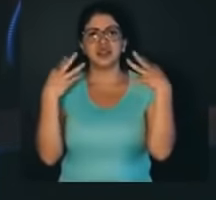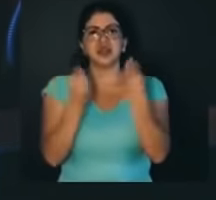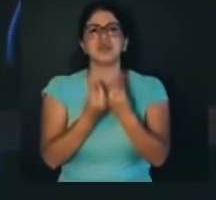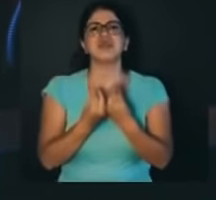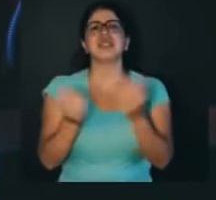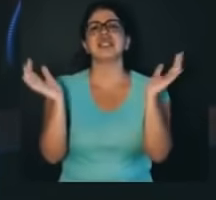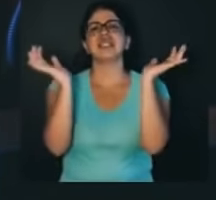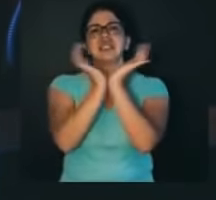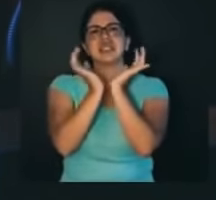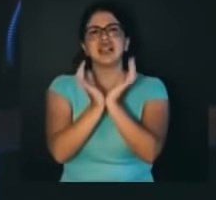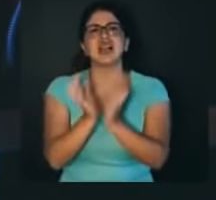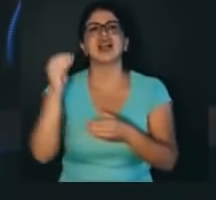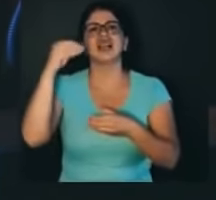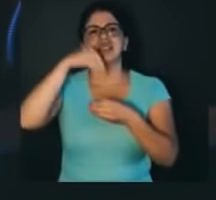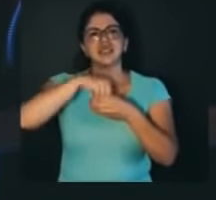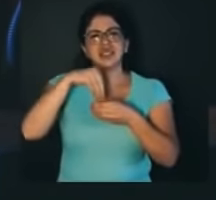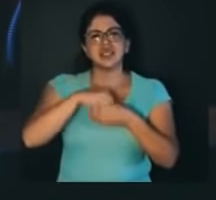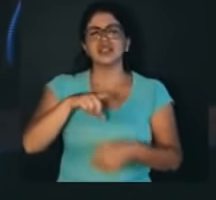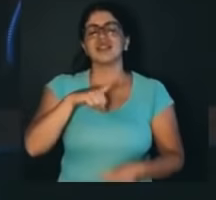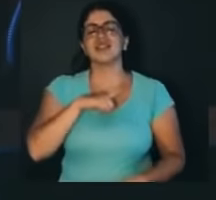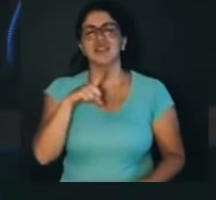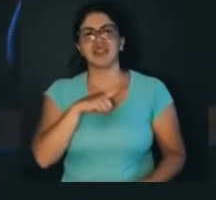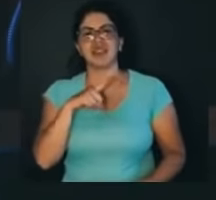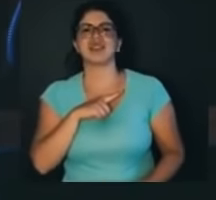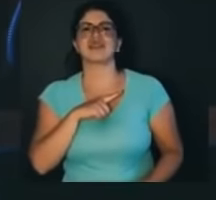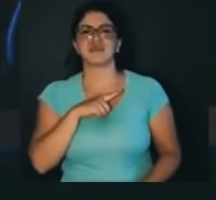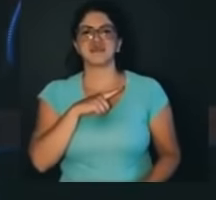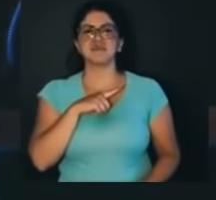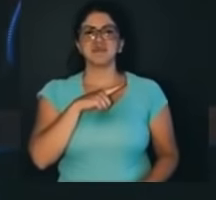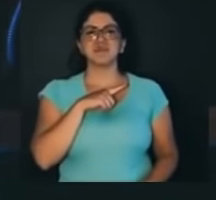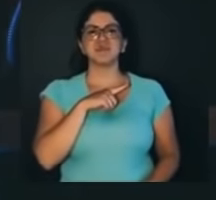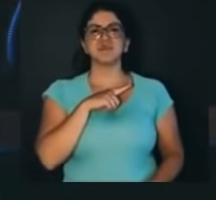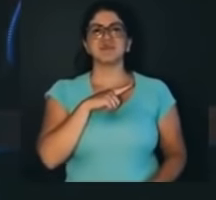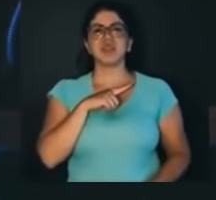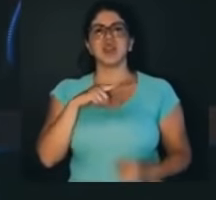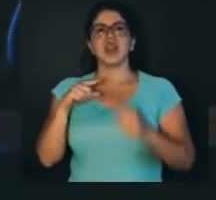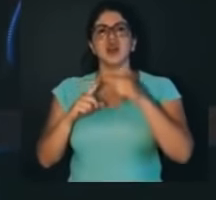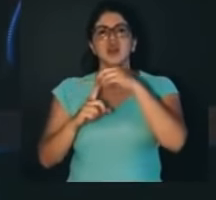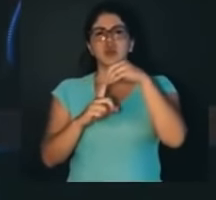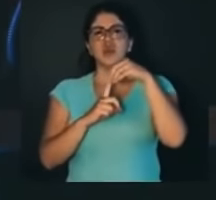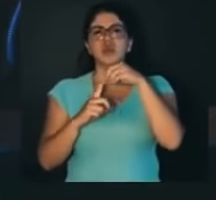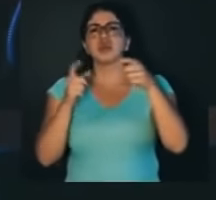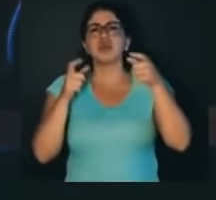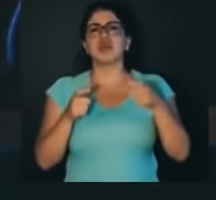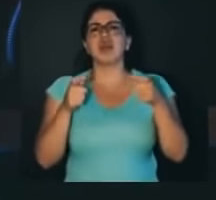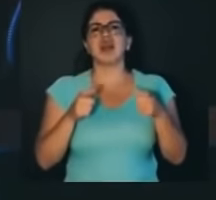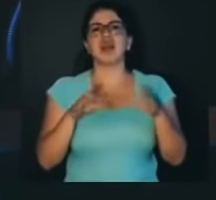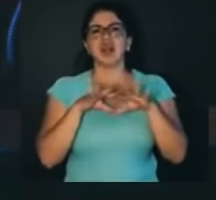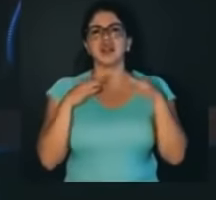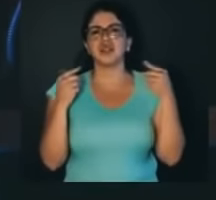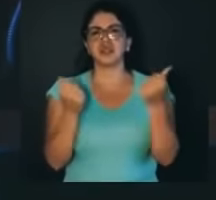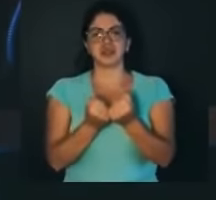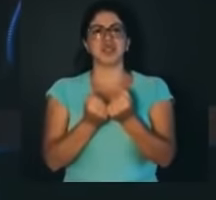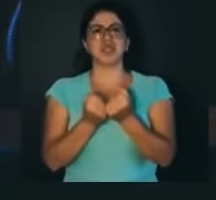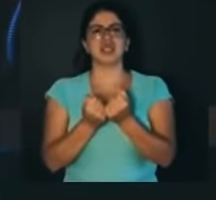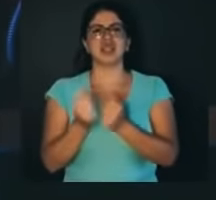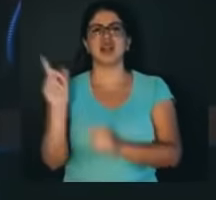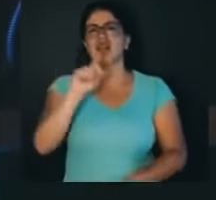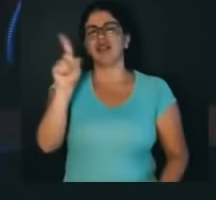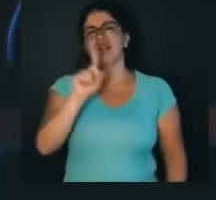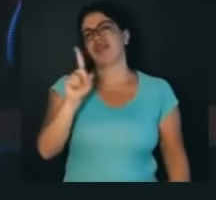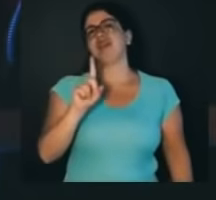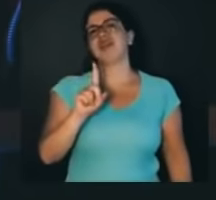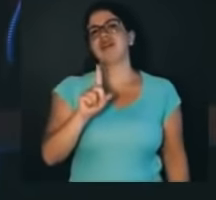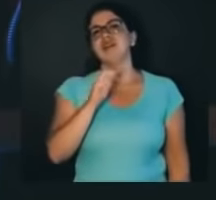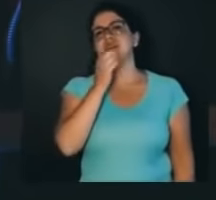no seio de nossas famílias. Mas não é o único lugar onde você está exposto ao abuso emocional. O abuso